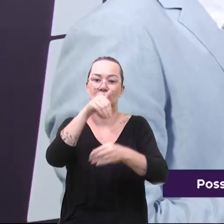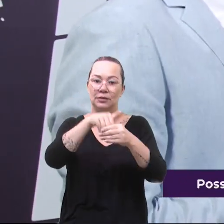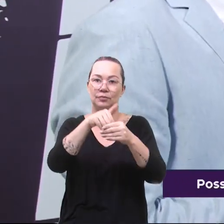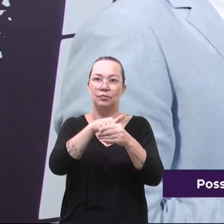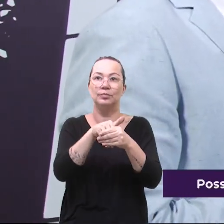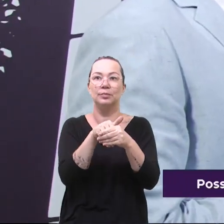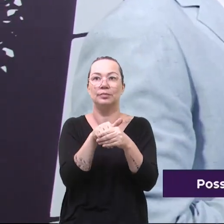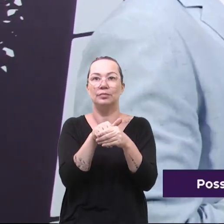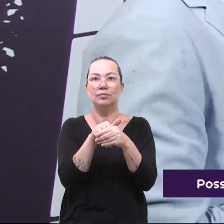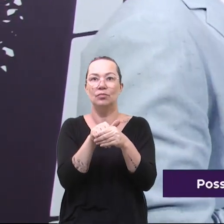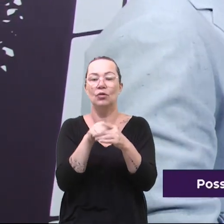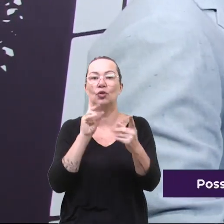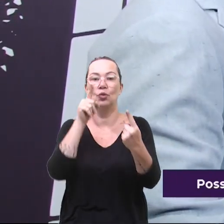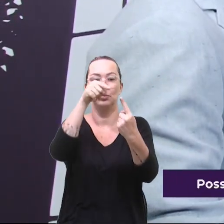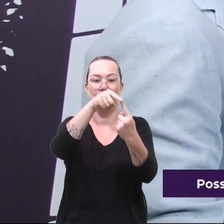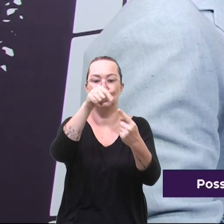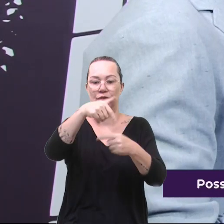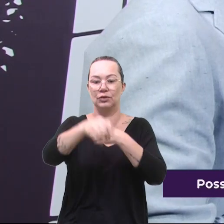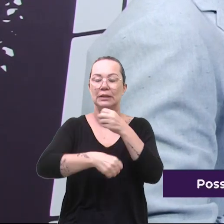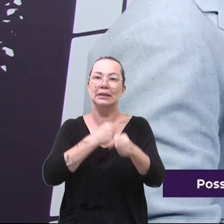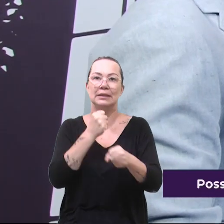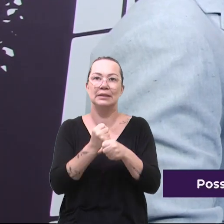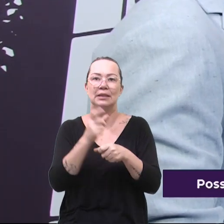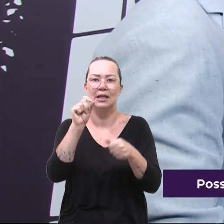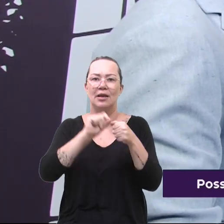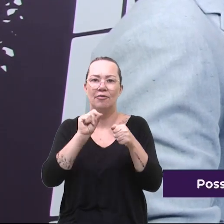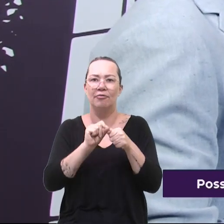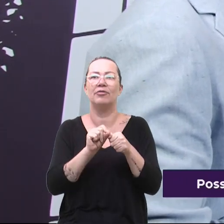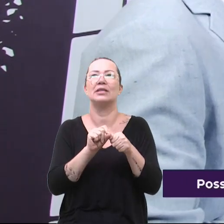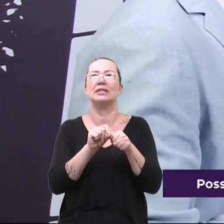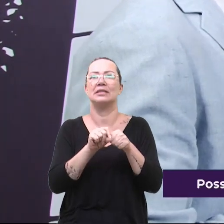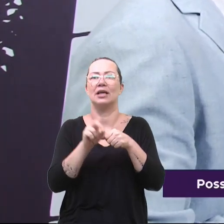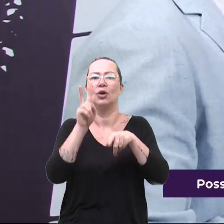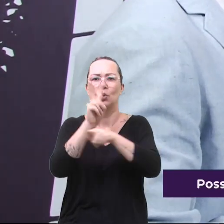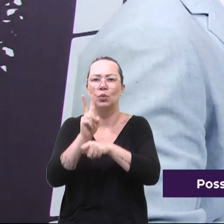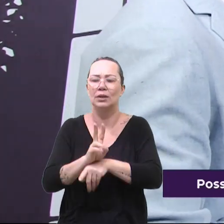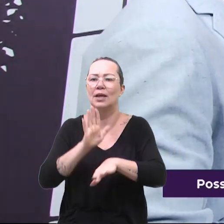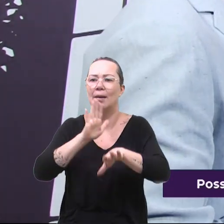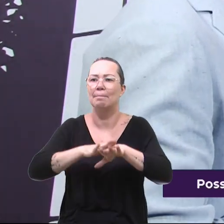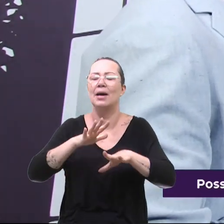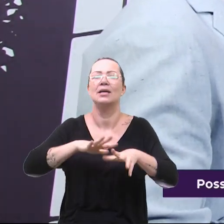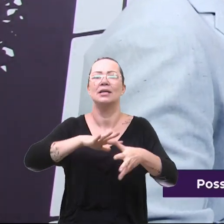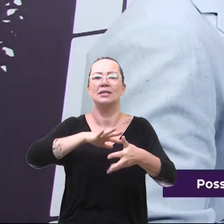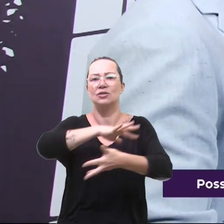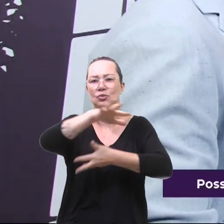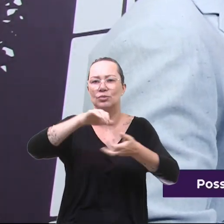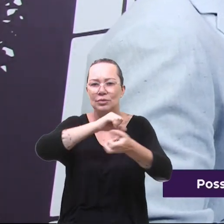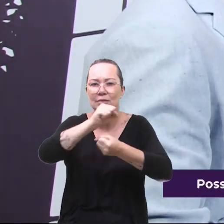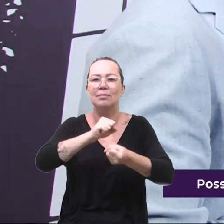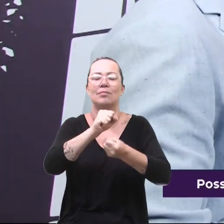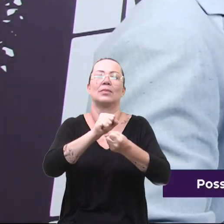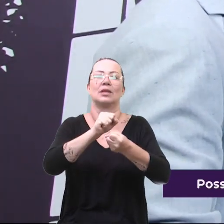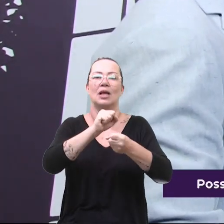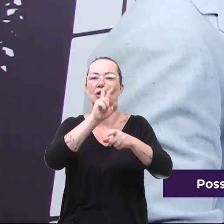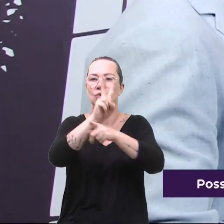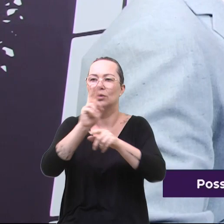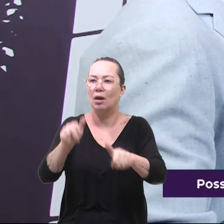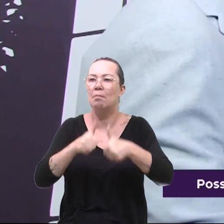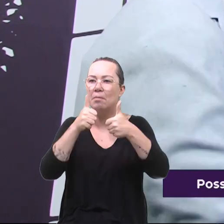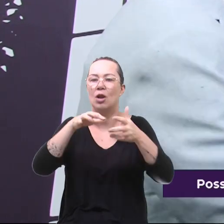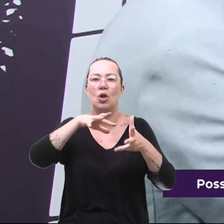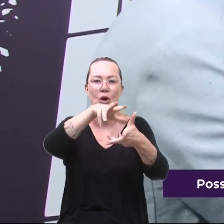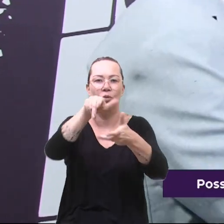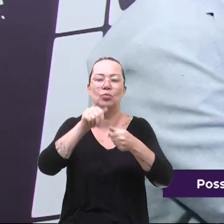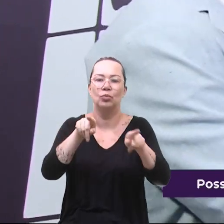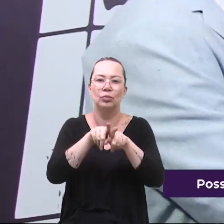que um dos objetivos deste ano, né, é fazer uma casa mais sustentável, mais próxima das pessoas e contribuir para um mundo melhor. Conta para nós um pouquinho sobre